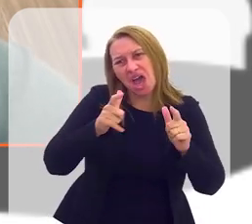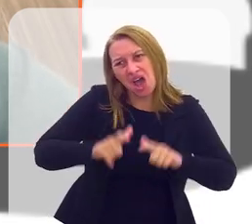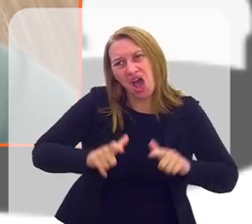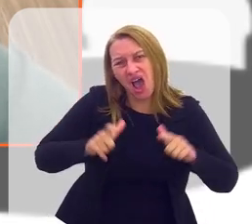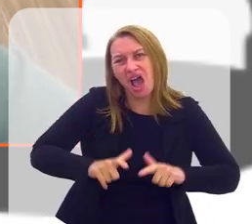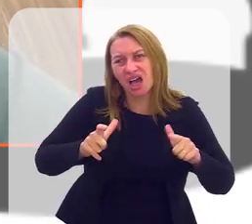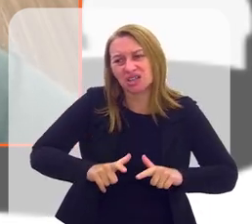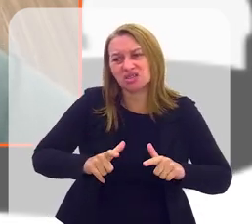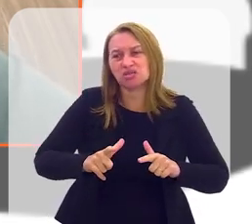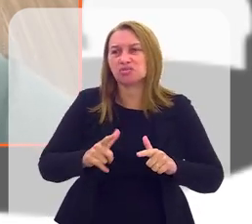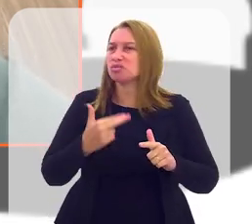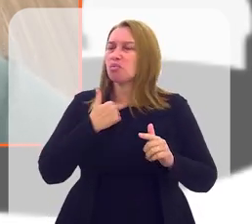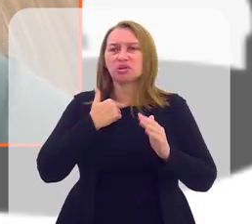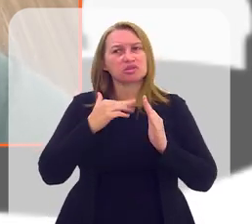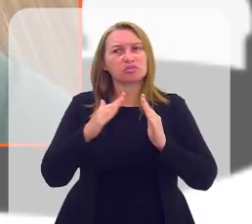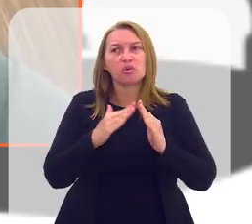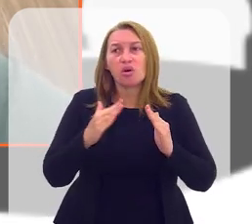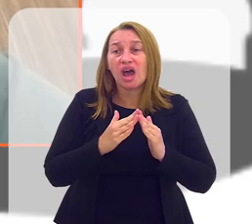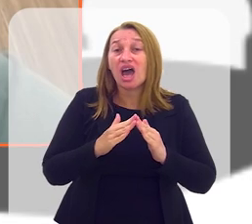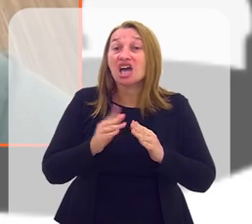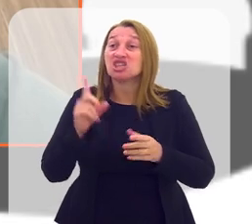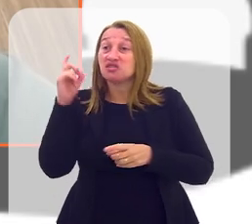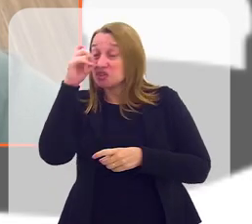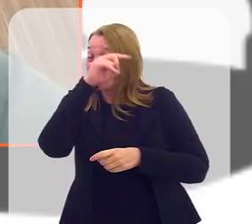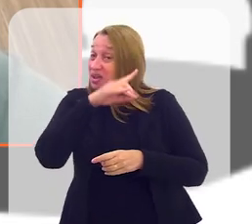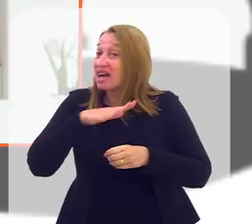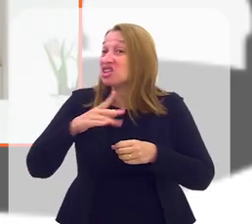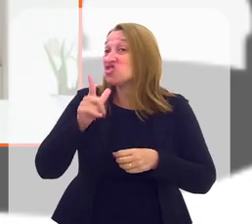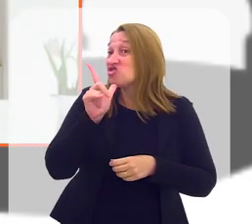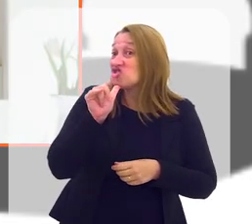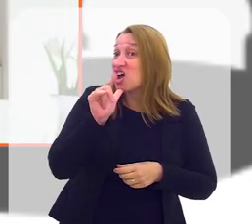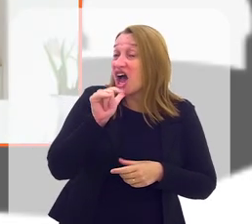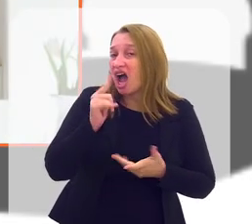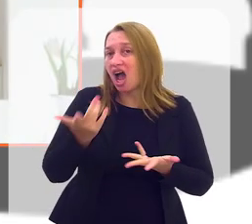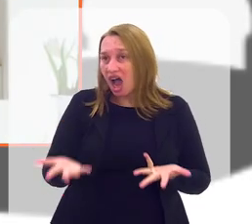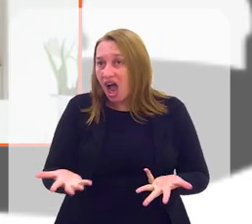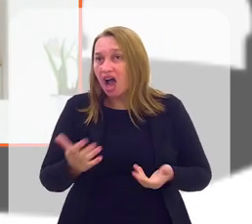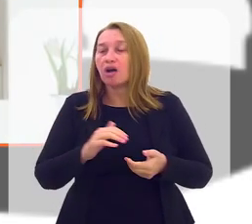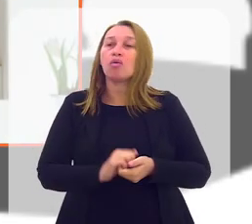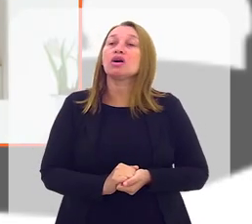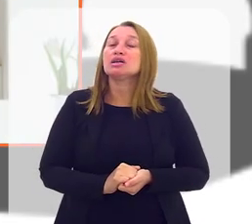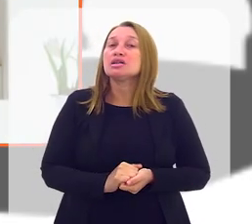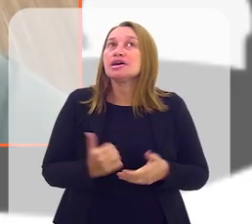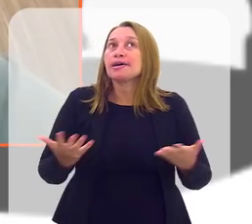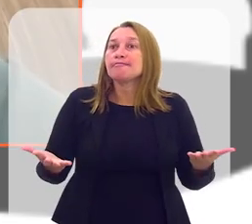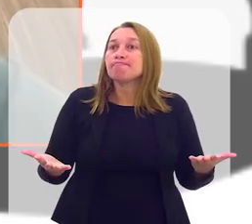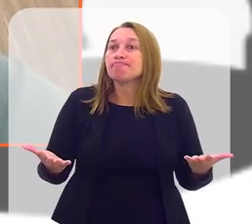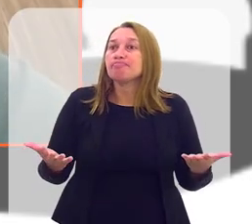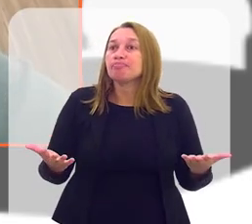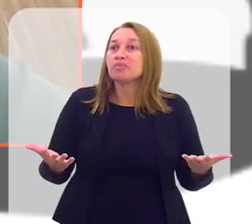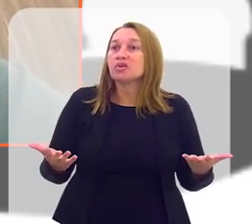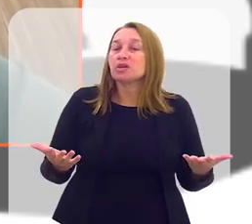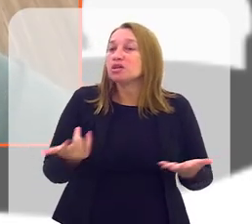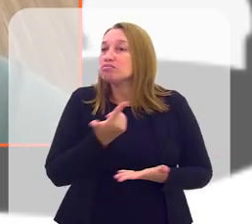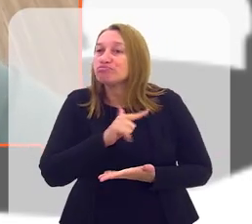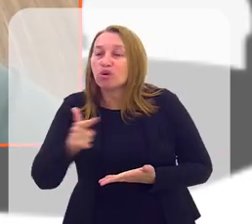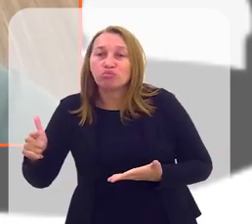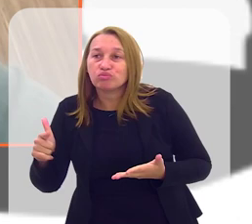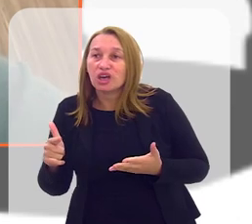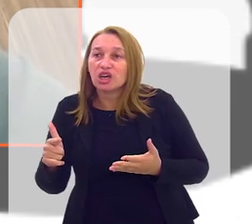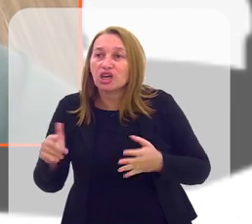existem dificuldades agrárias, enfim, domicílios em situação de coabitação, não